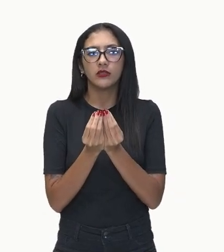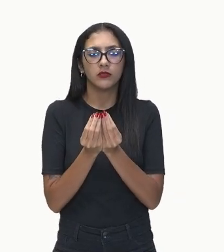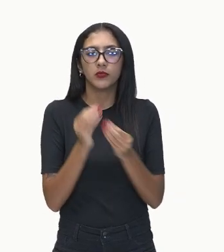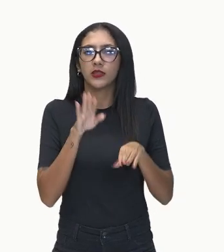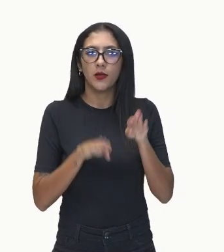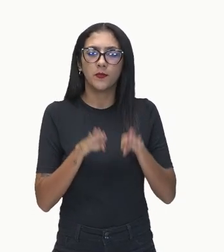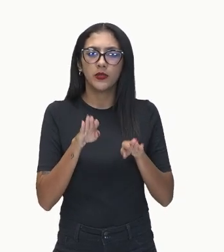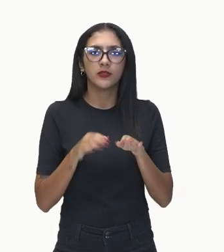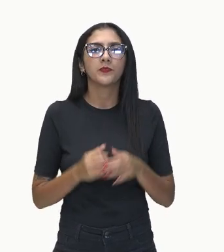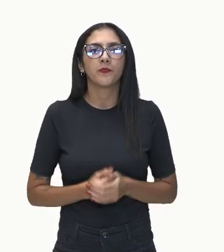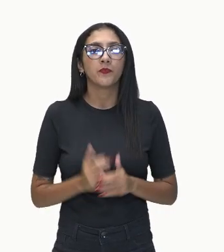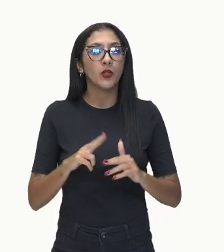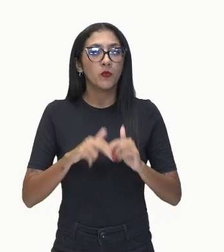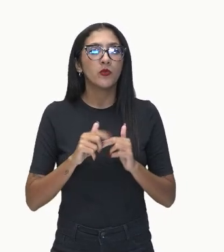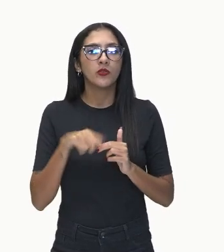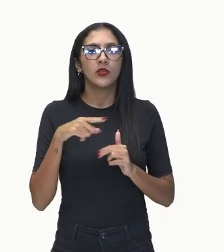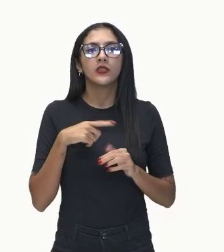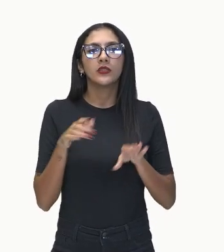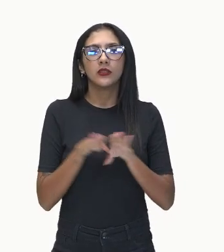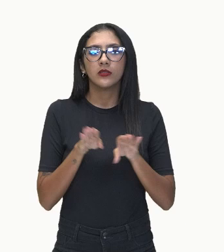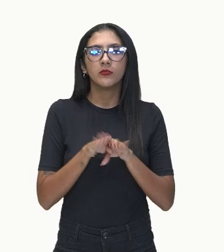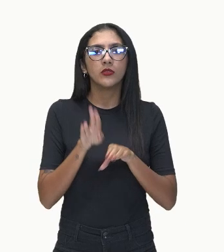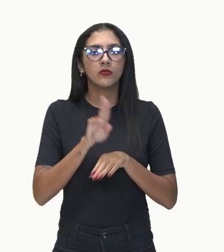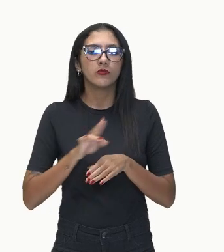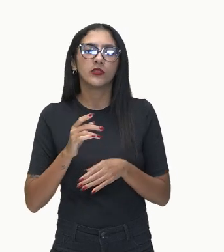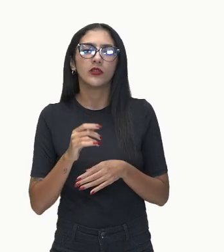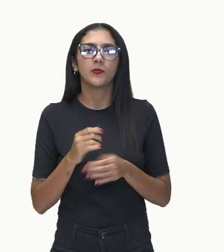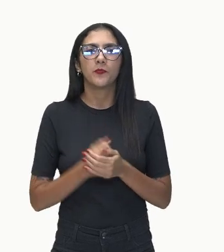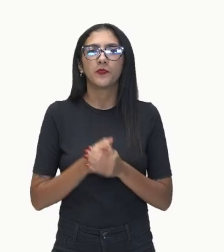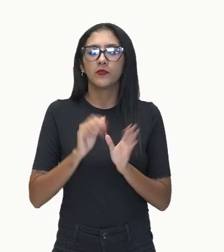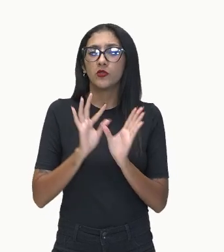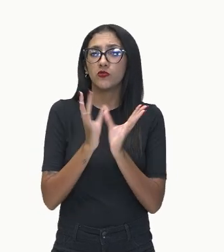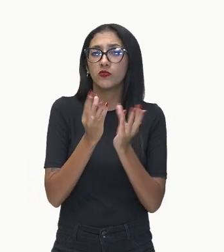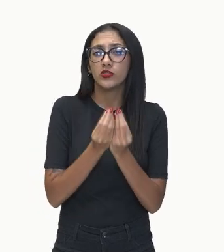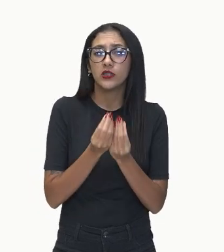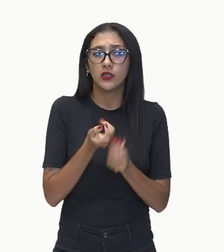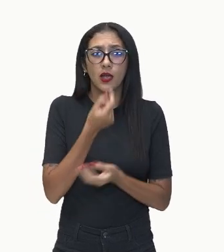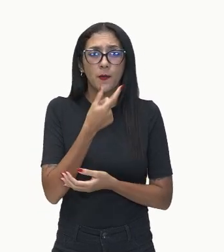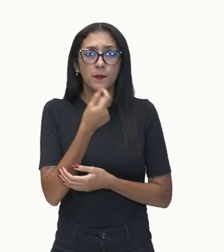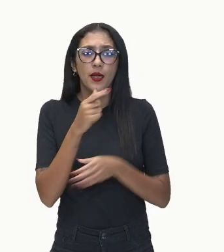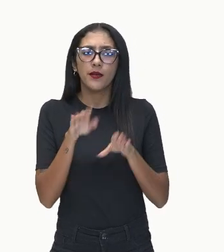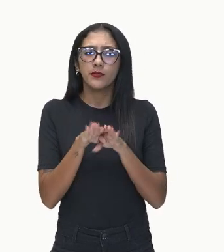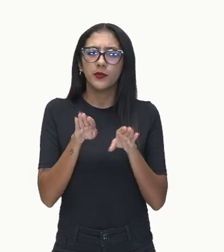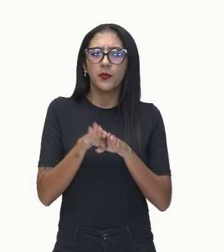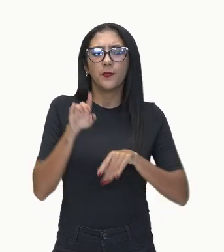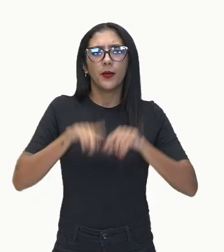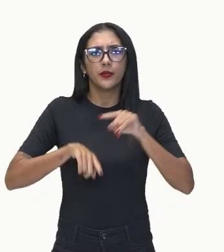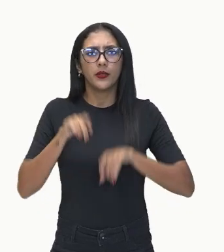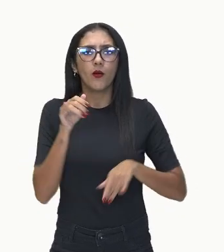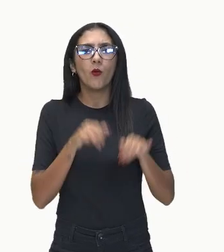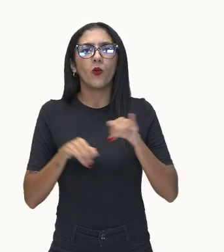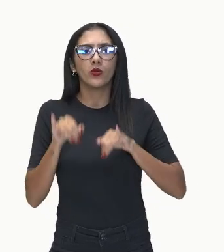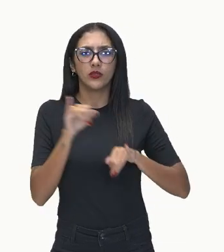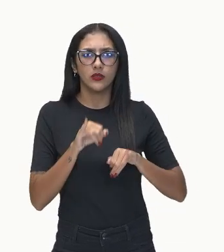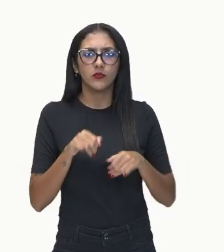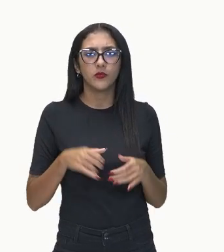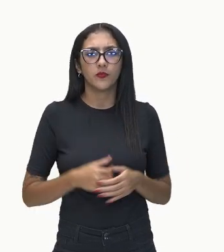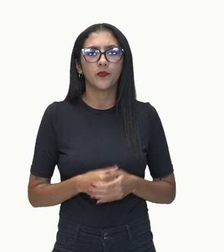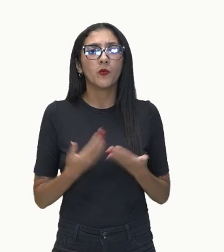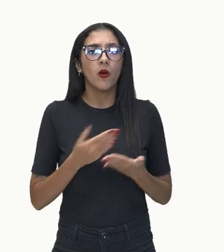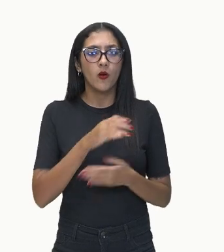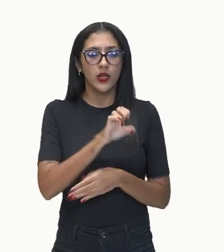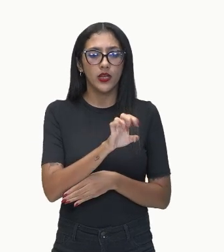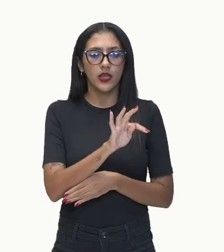faz parte do processo de fabricação de medicamentos e de alguns produtos químicos. Quem é o etanol, aquele